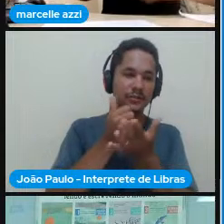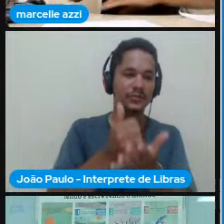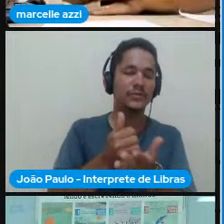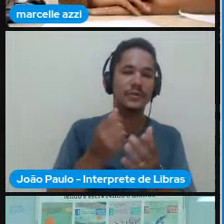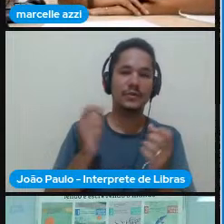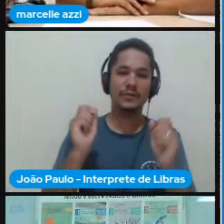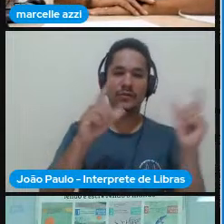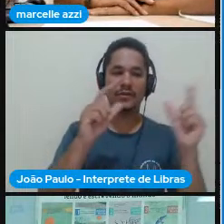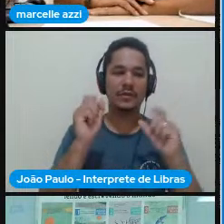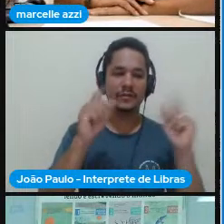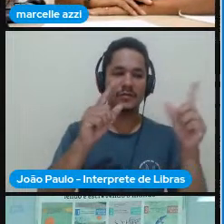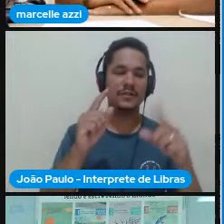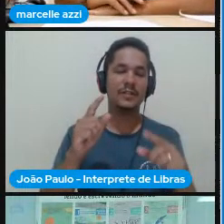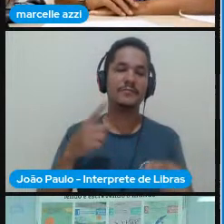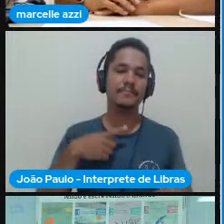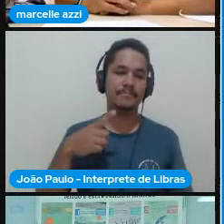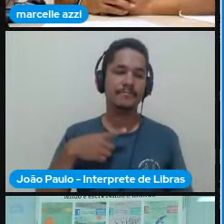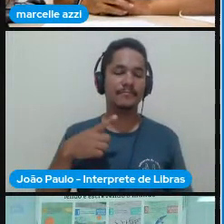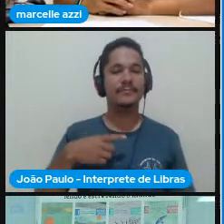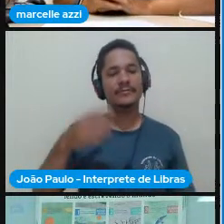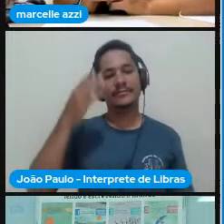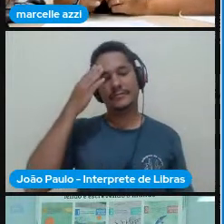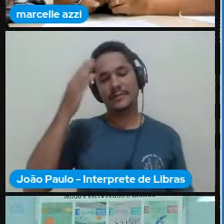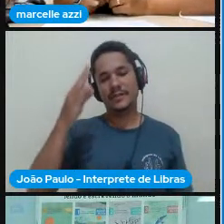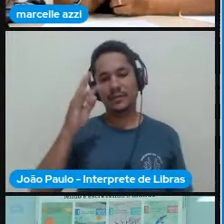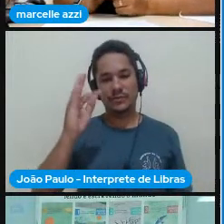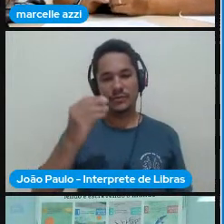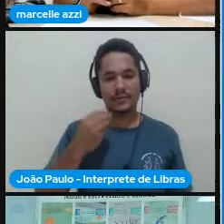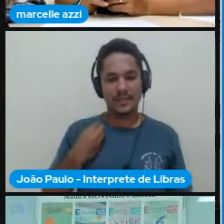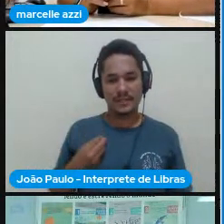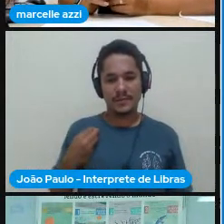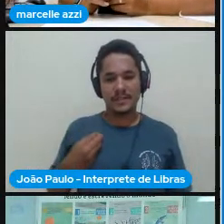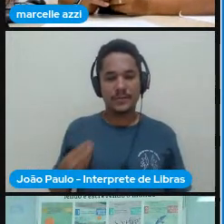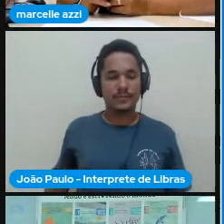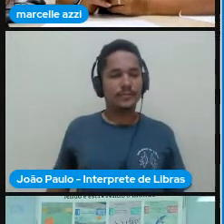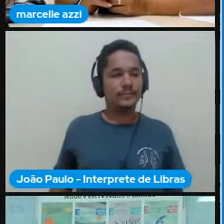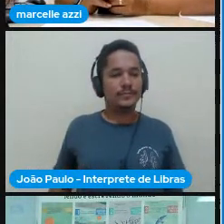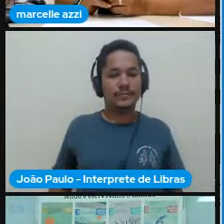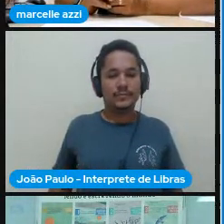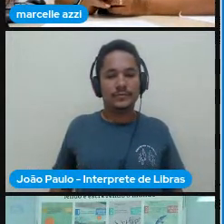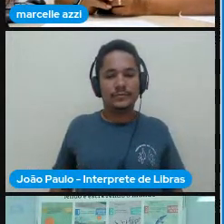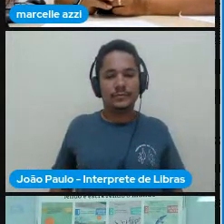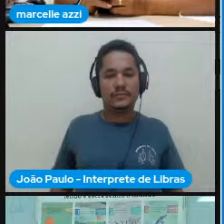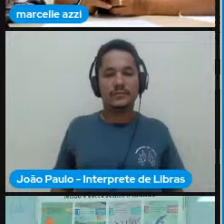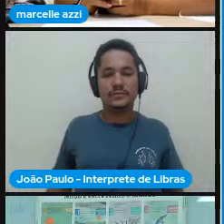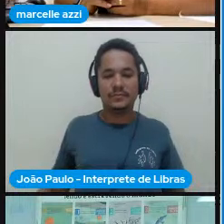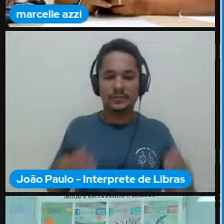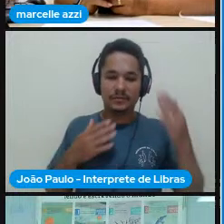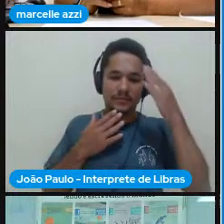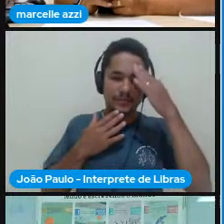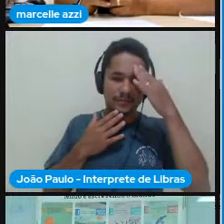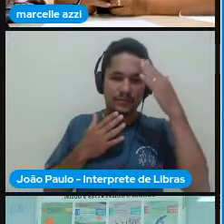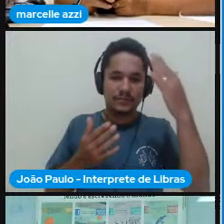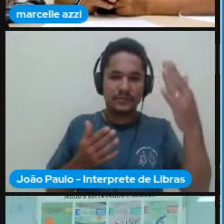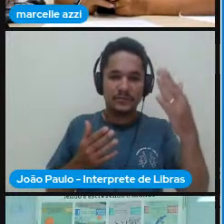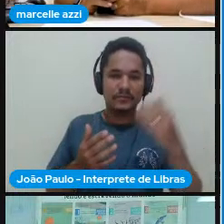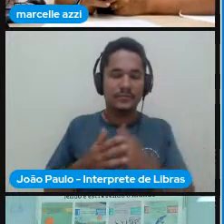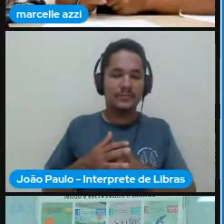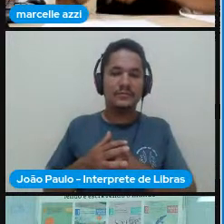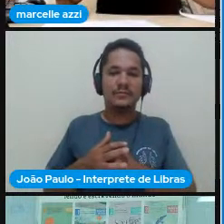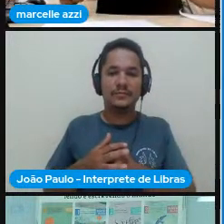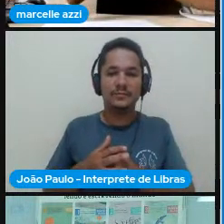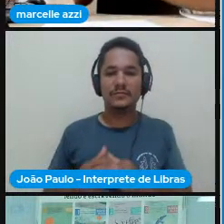aqui simultaneamente. Agradeço a participação, pessoal. Que ótimo, Diego. A gente vai, então,